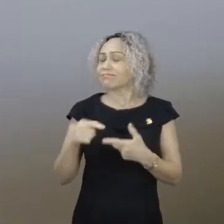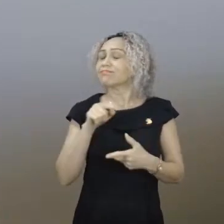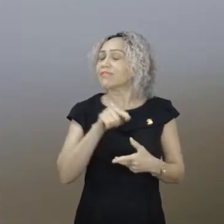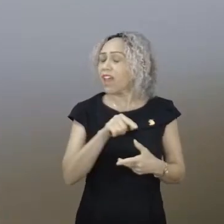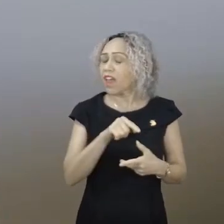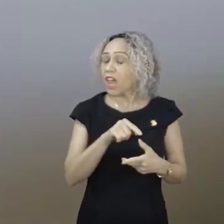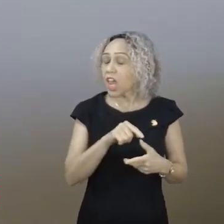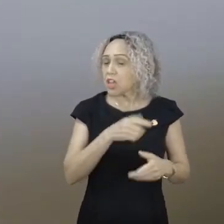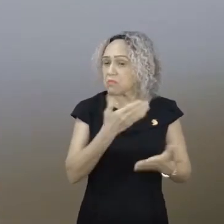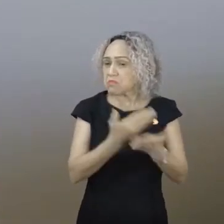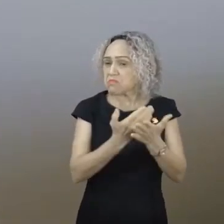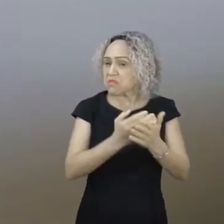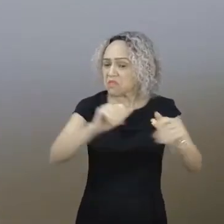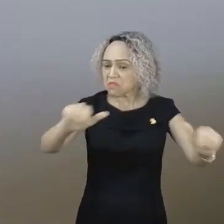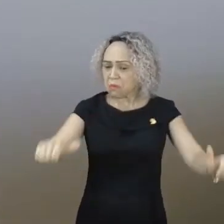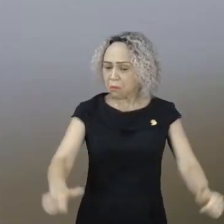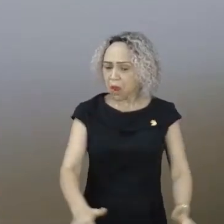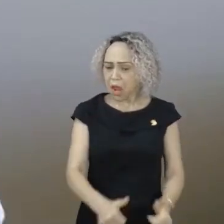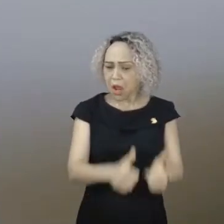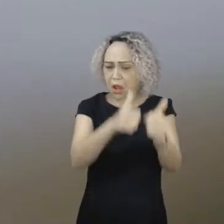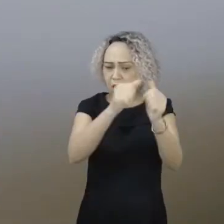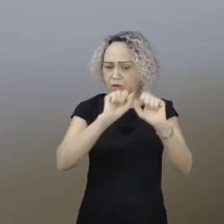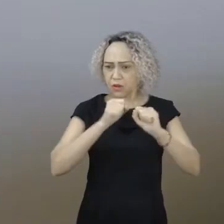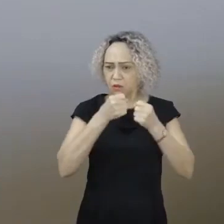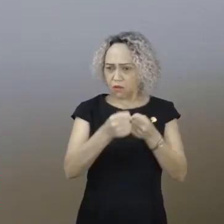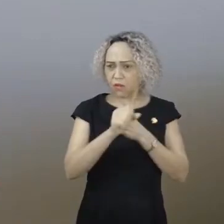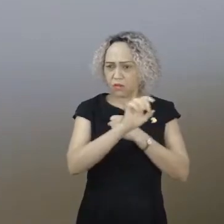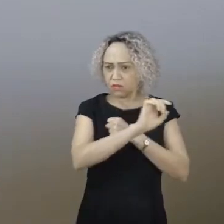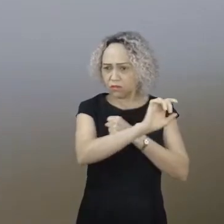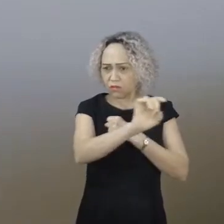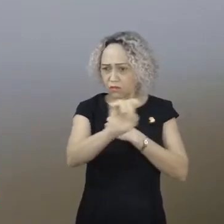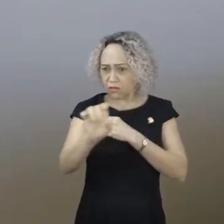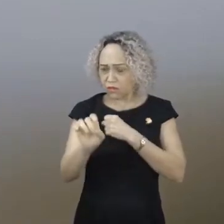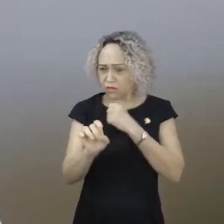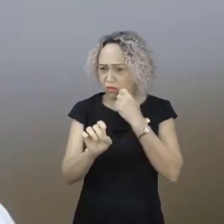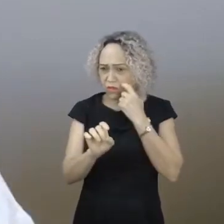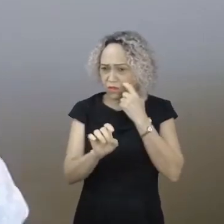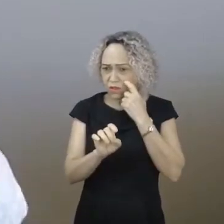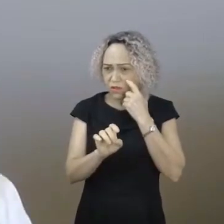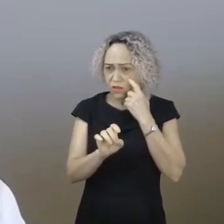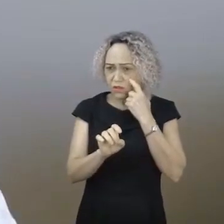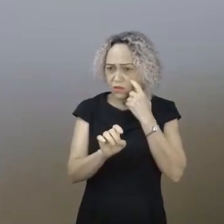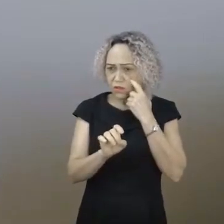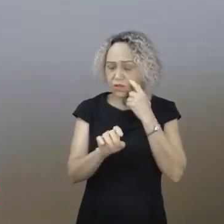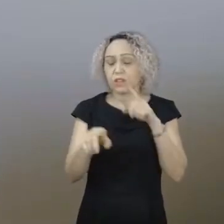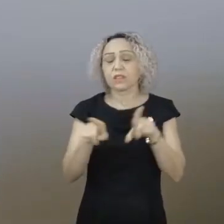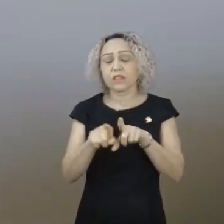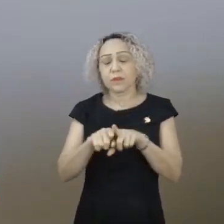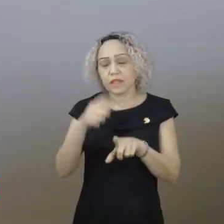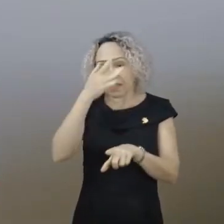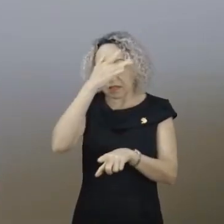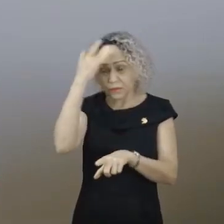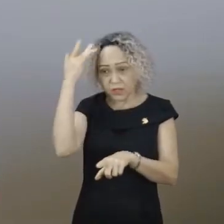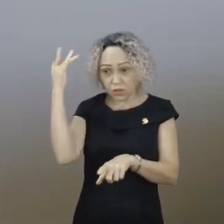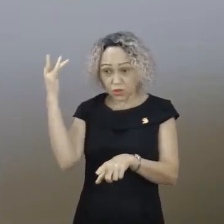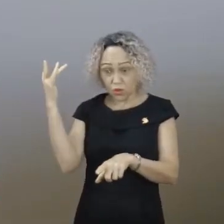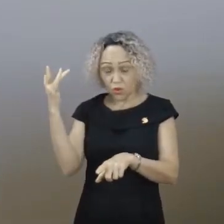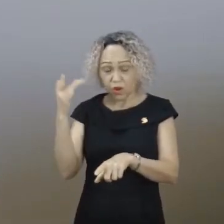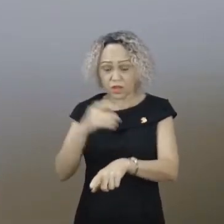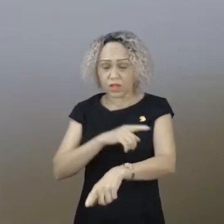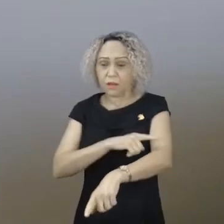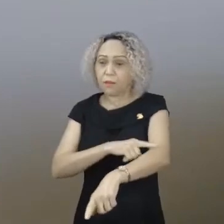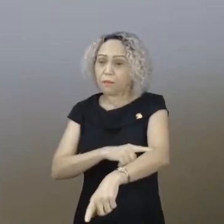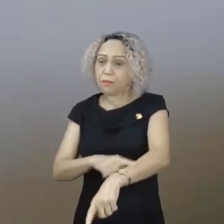esforço de cada um. Não falei de pardos, eu estava lembrando. Também os pardos estão contemplados.